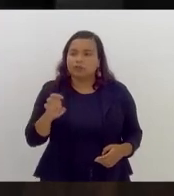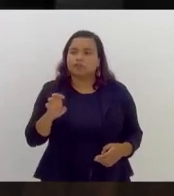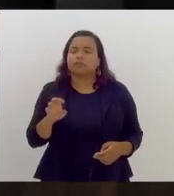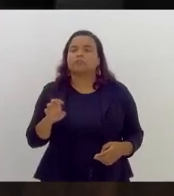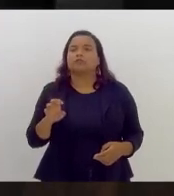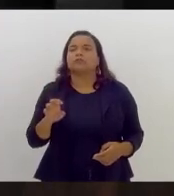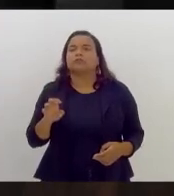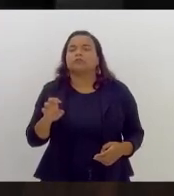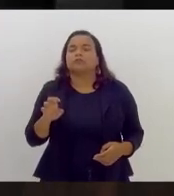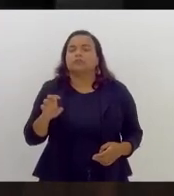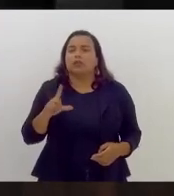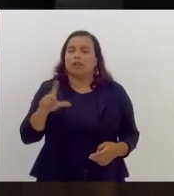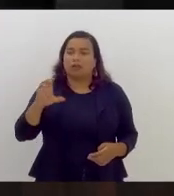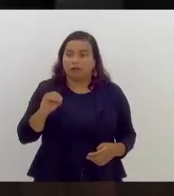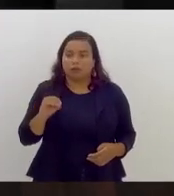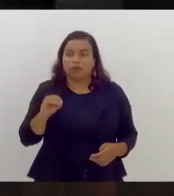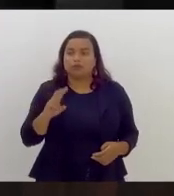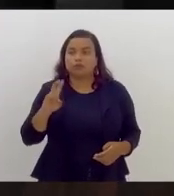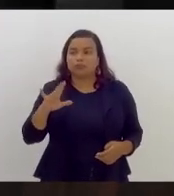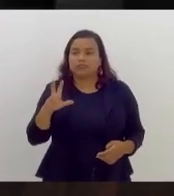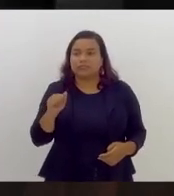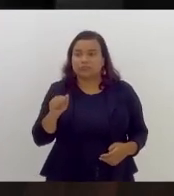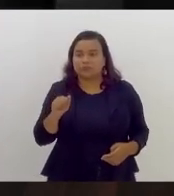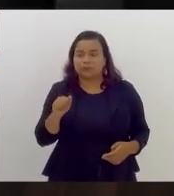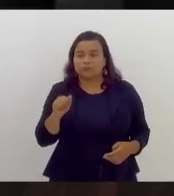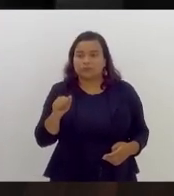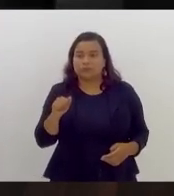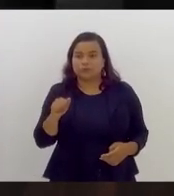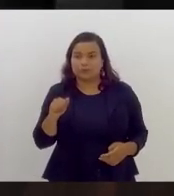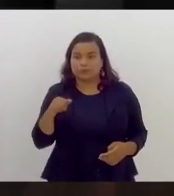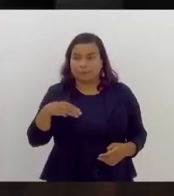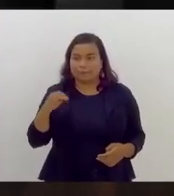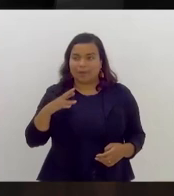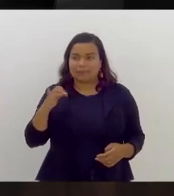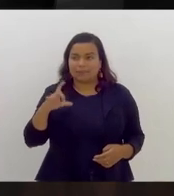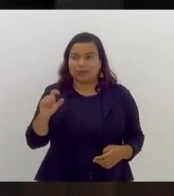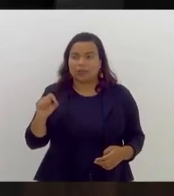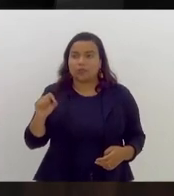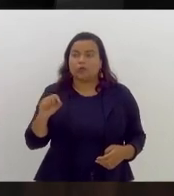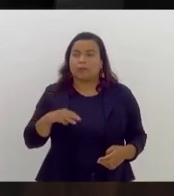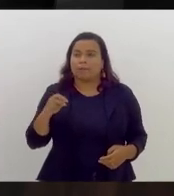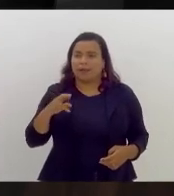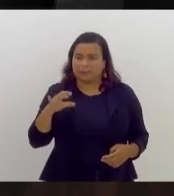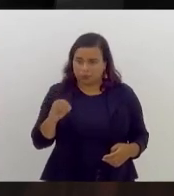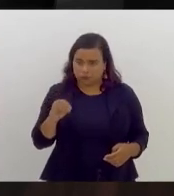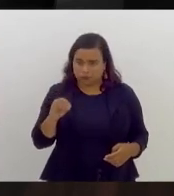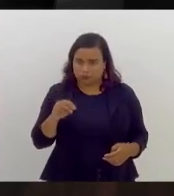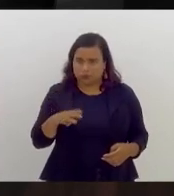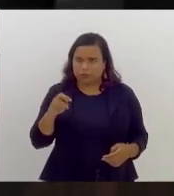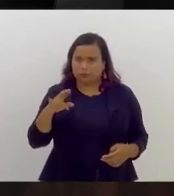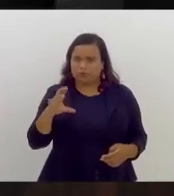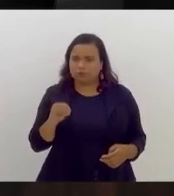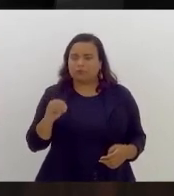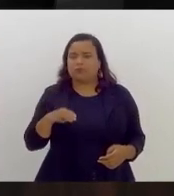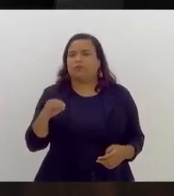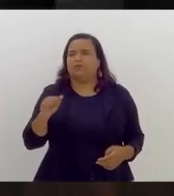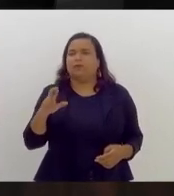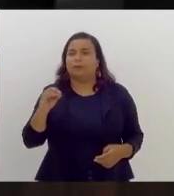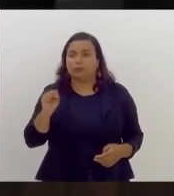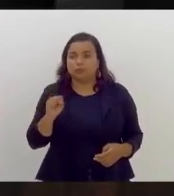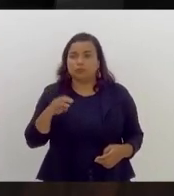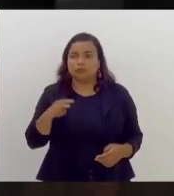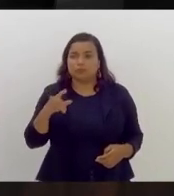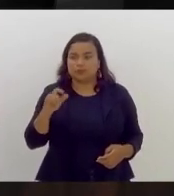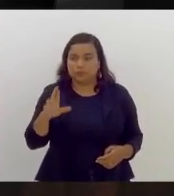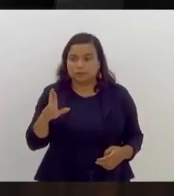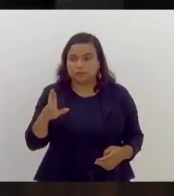Neto, Léo Vieira, Lucinha, Marcelo Dino, Márcio Canela, Márcio Galberto, Marcos Abraão, Marcos